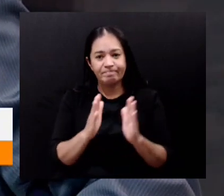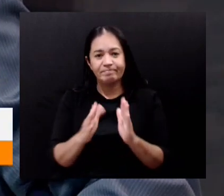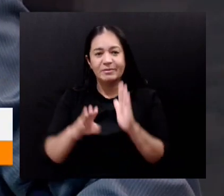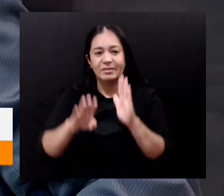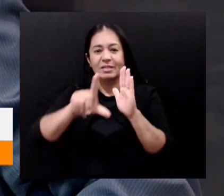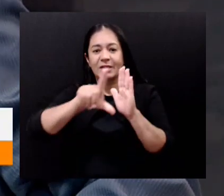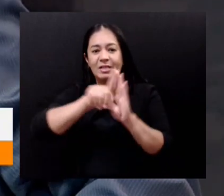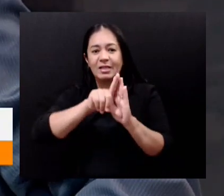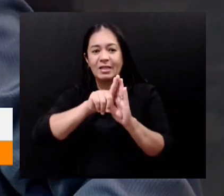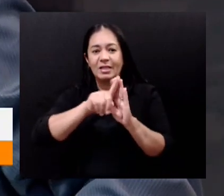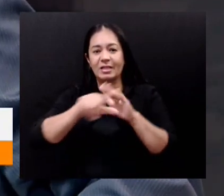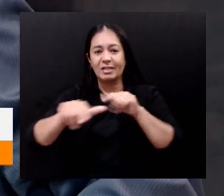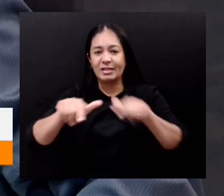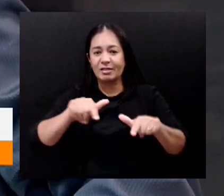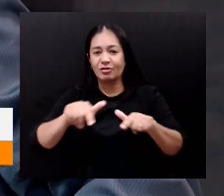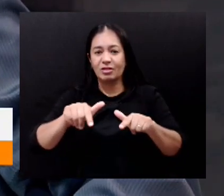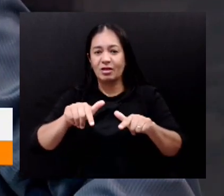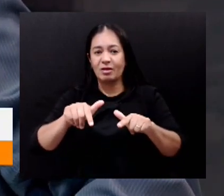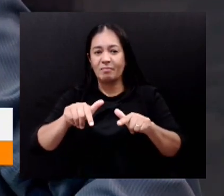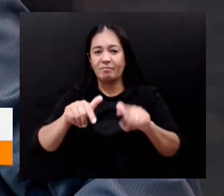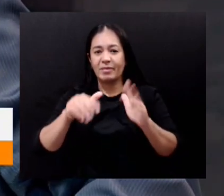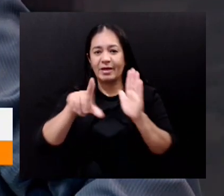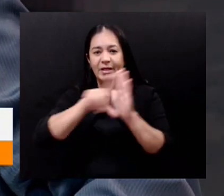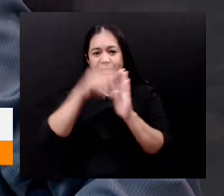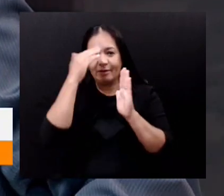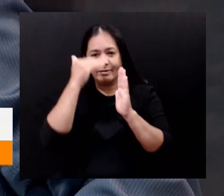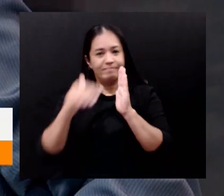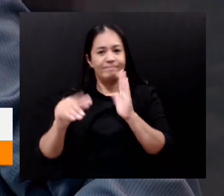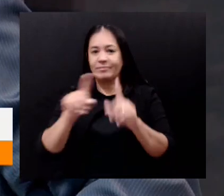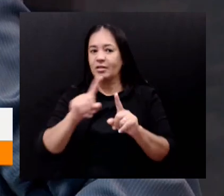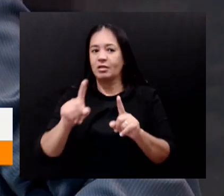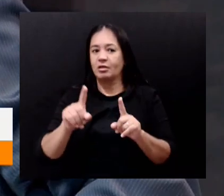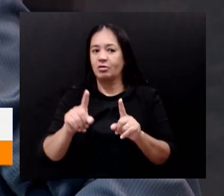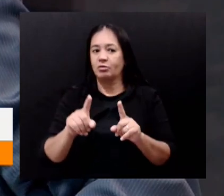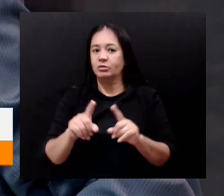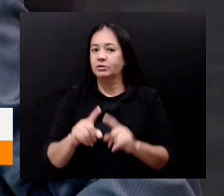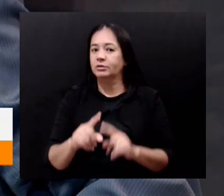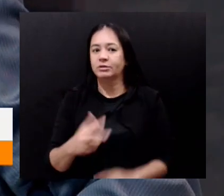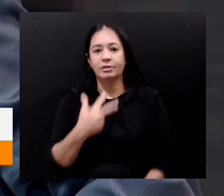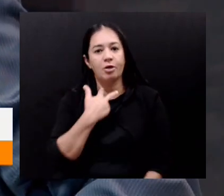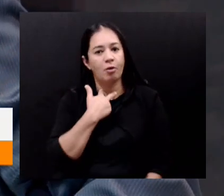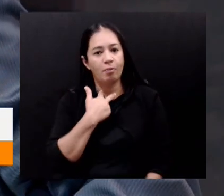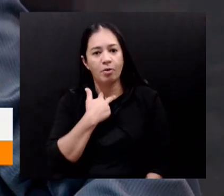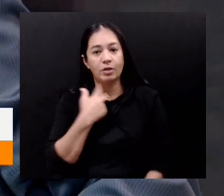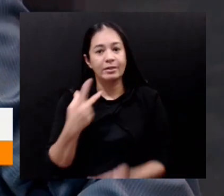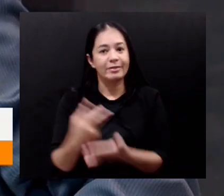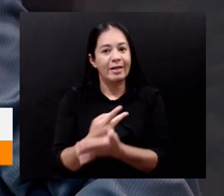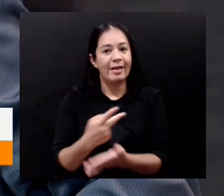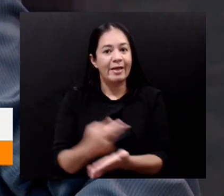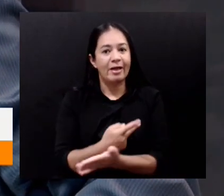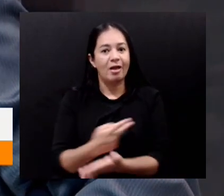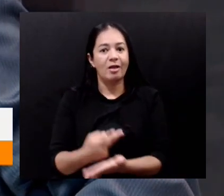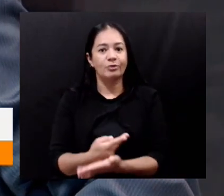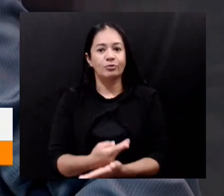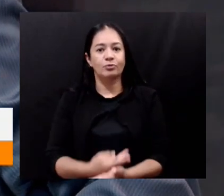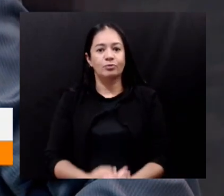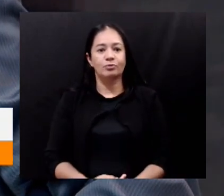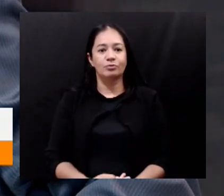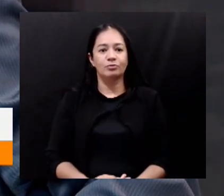não gosto dessa coisa de fiquei 10 dias e tirei a cidadania. Algo errado, muito errado, e a pessoa tem que ter